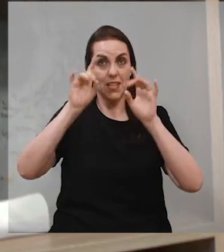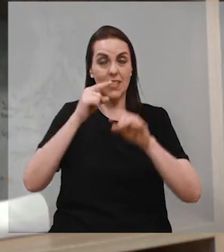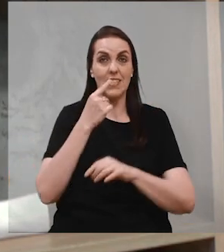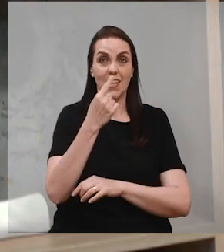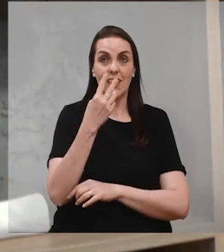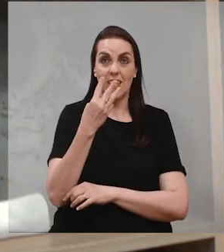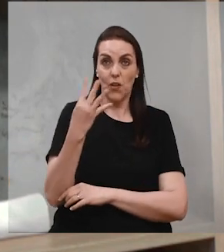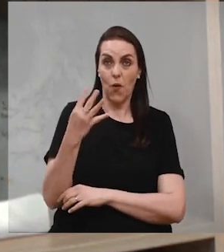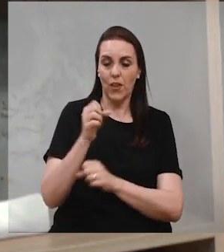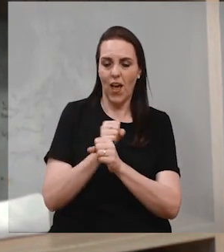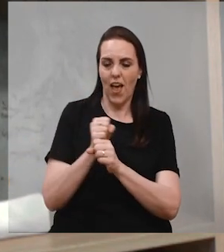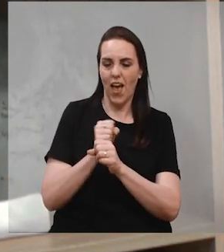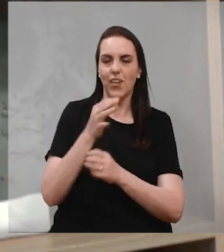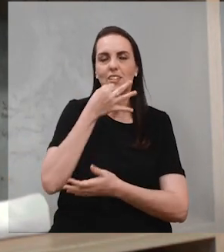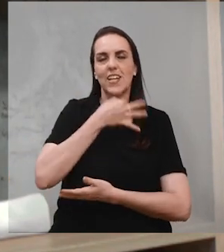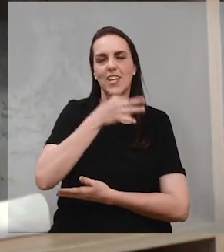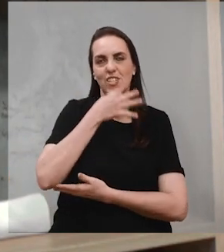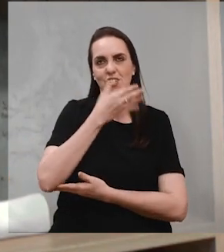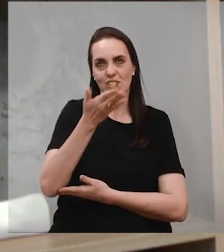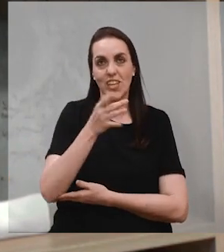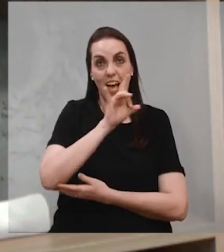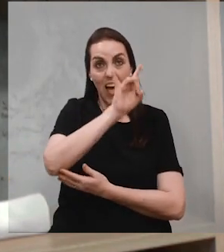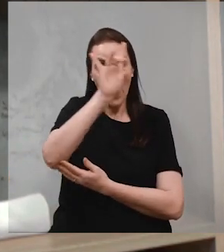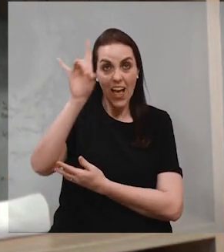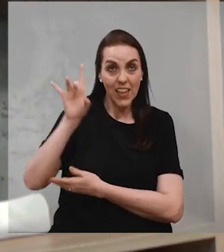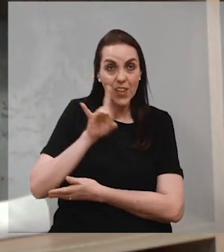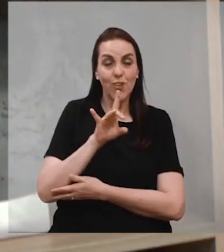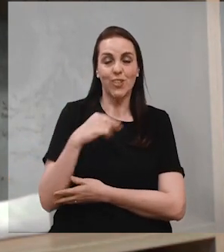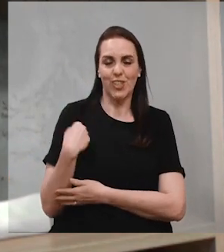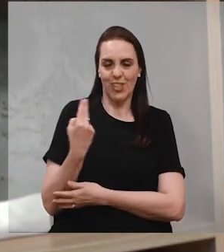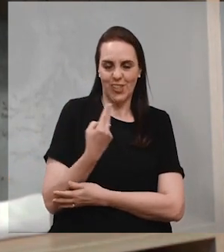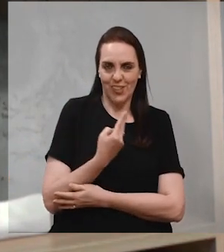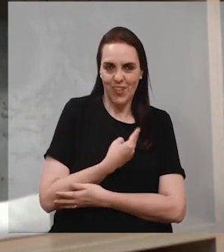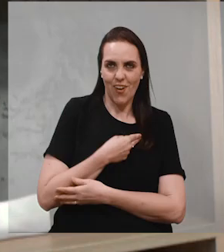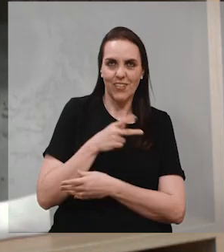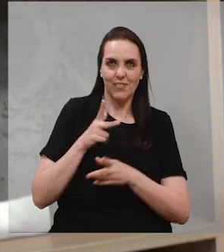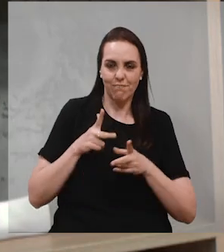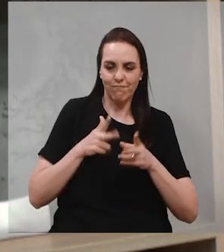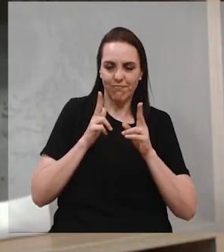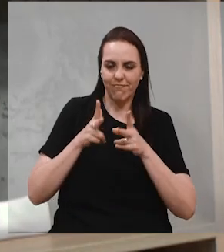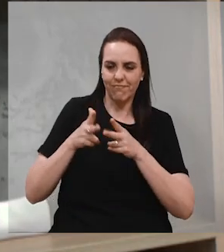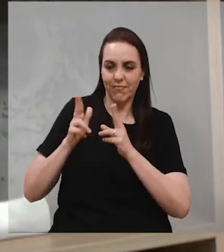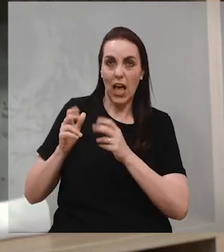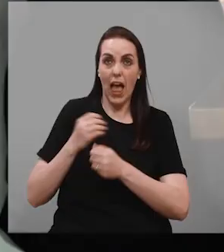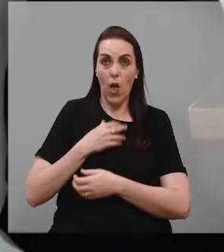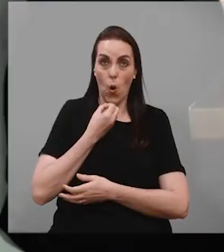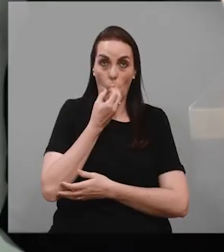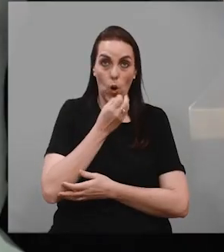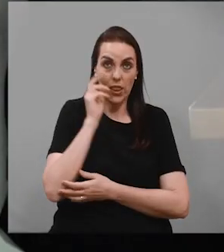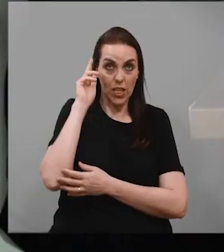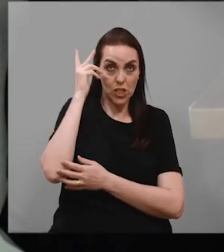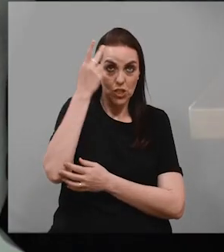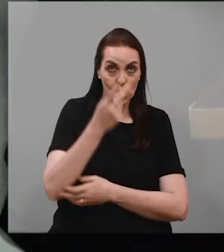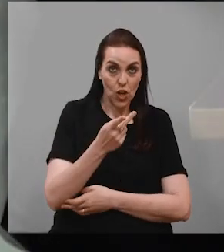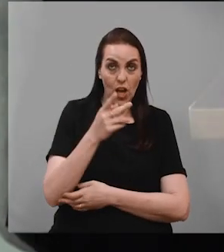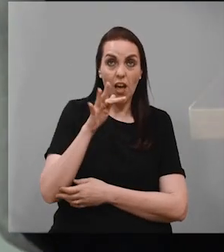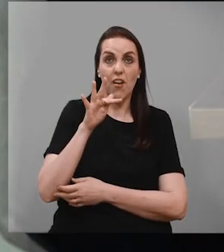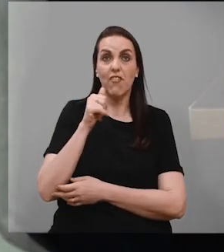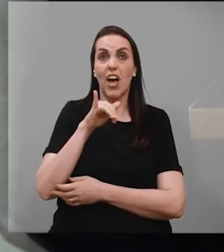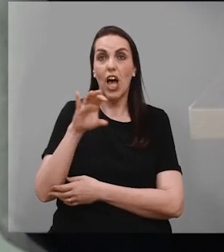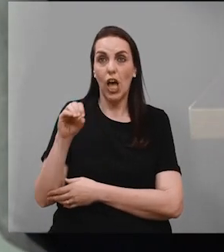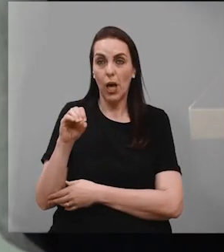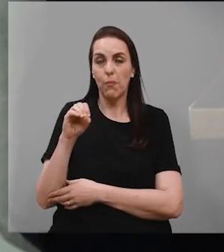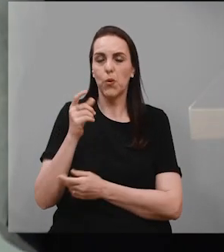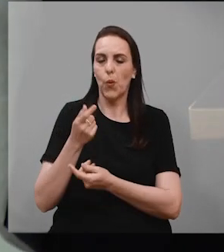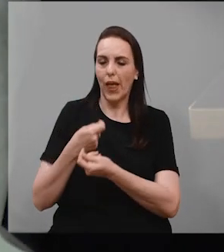dos 134 anos de Caxias do Sul, onde cada um de nós pegou uma parte, né? Eu contei a história, o